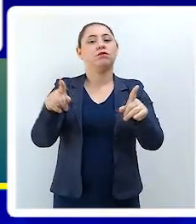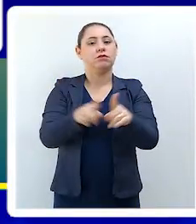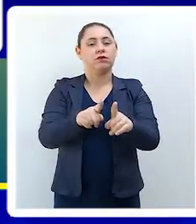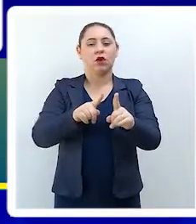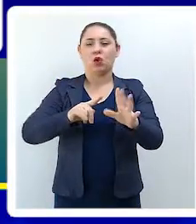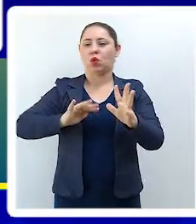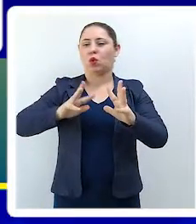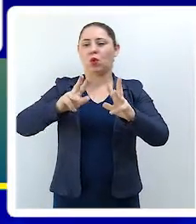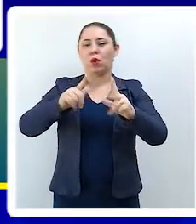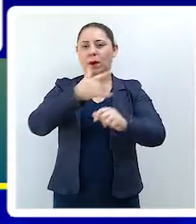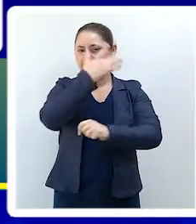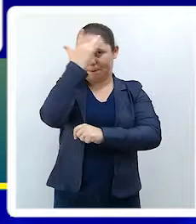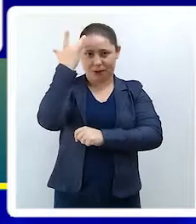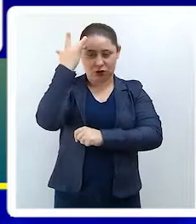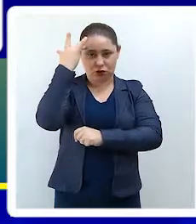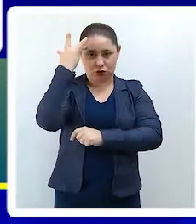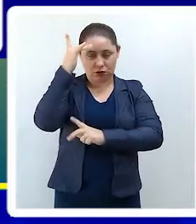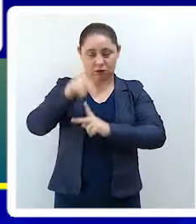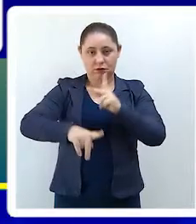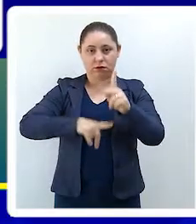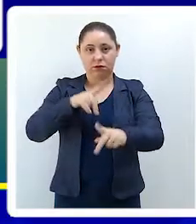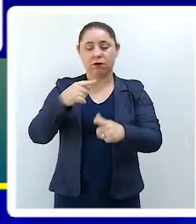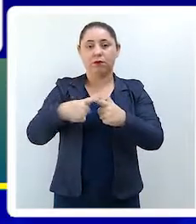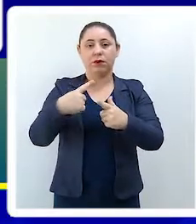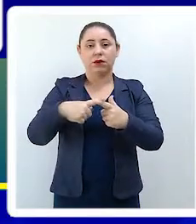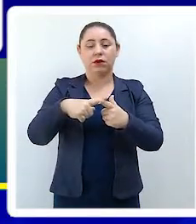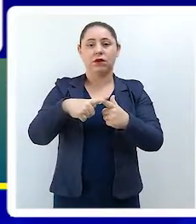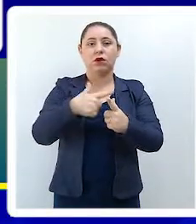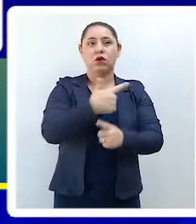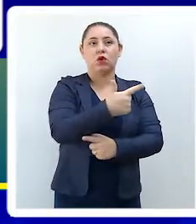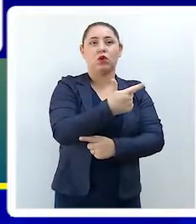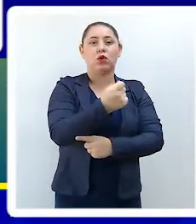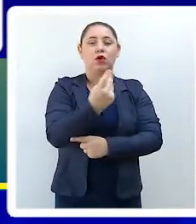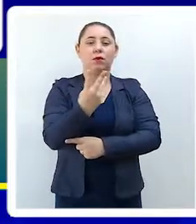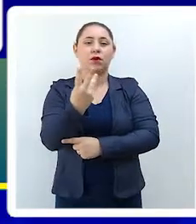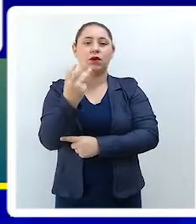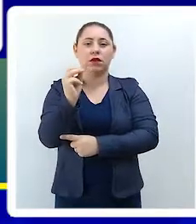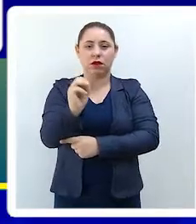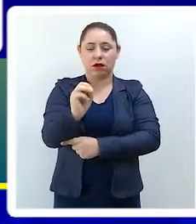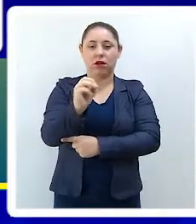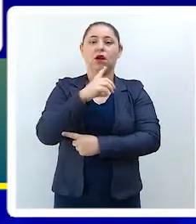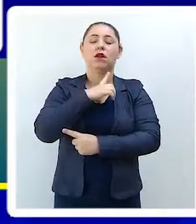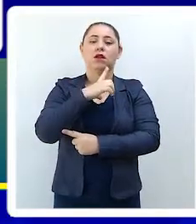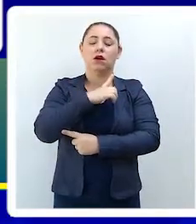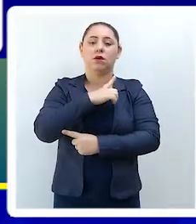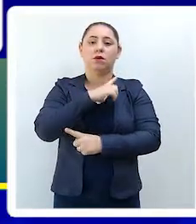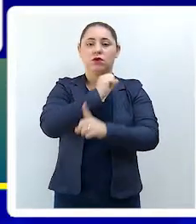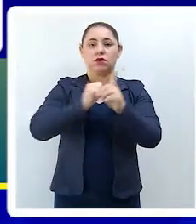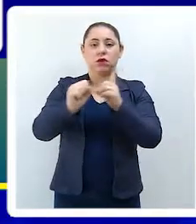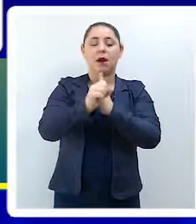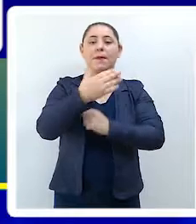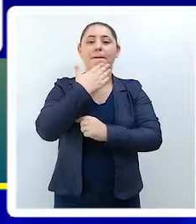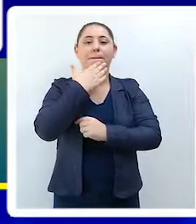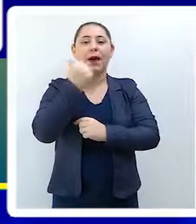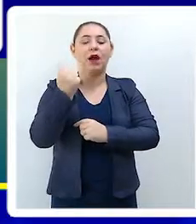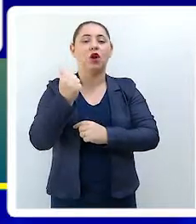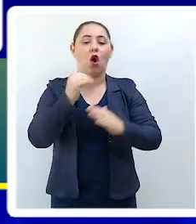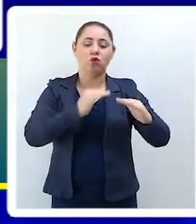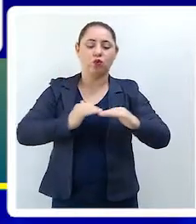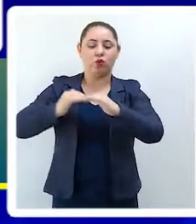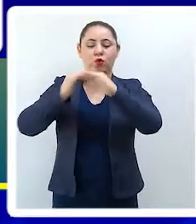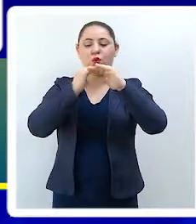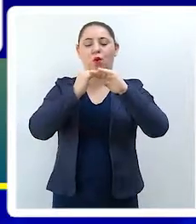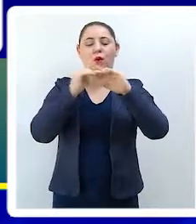e por todos os cidadãos, para que a gente, em 2030, tenha uma sociedade melhor, uma sociedade